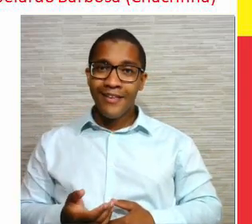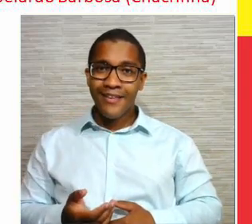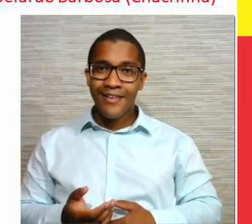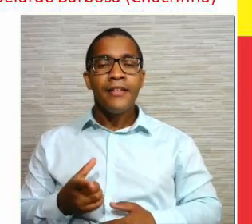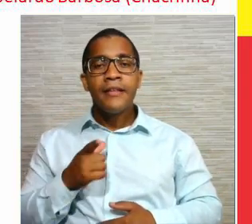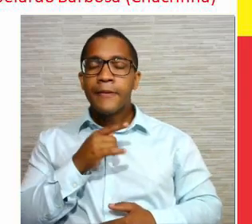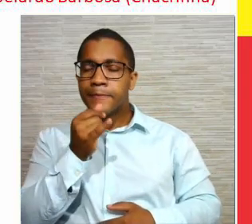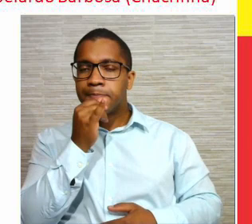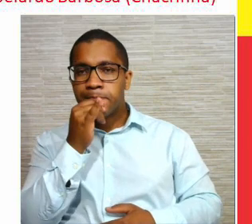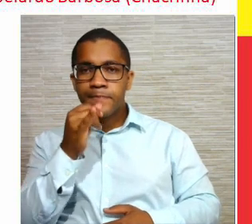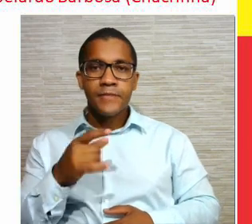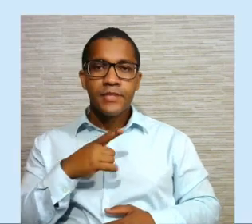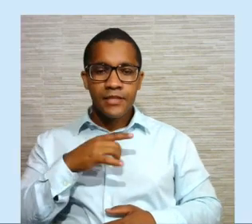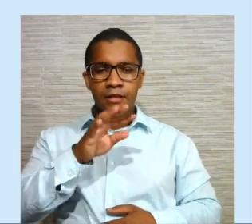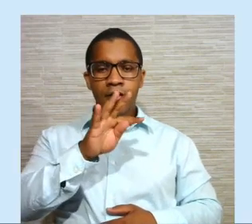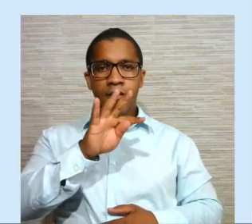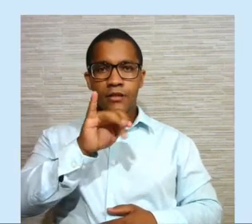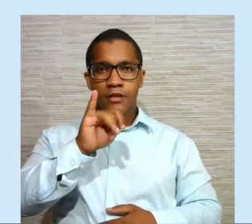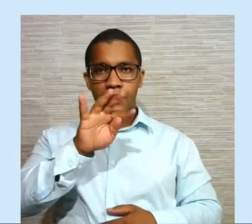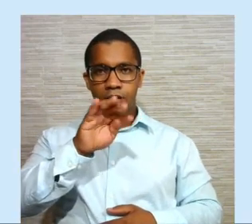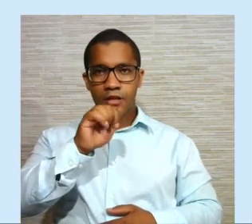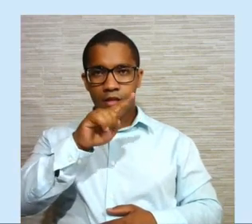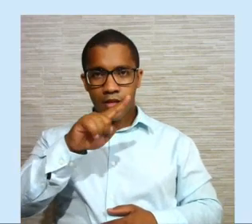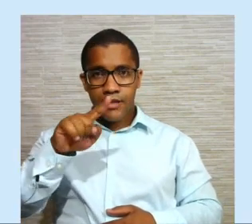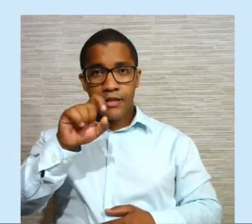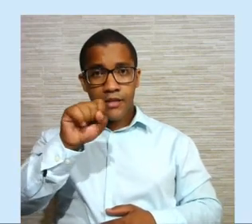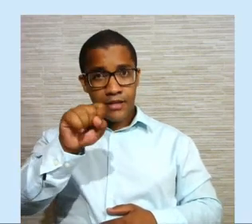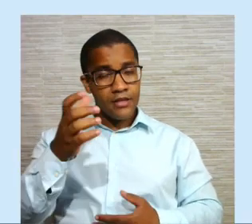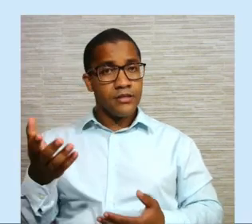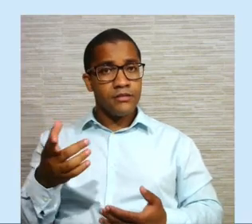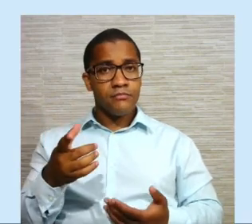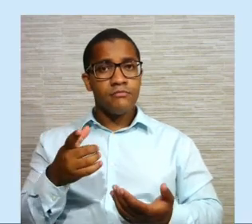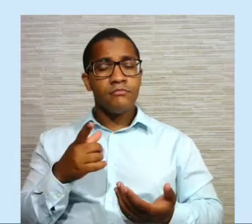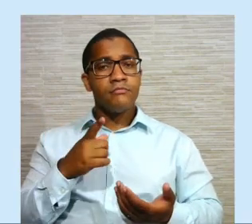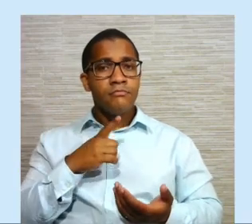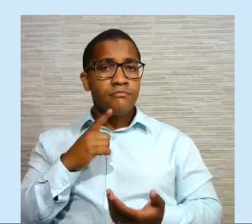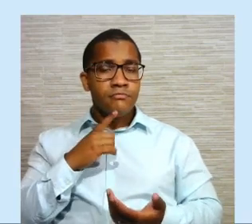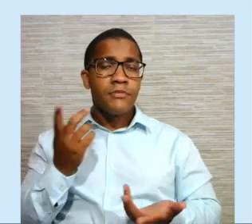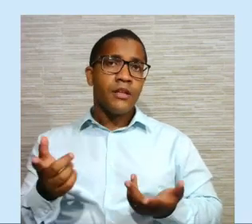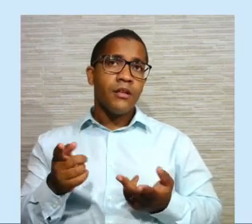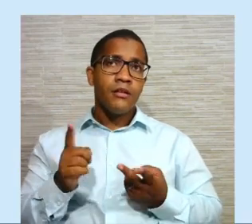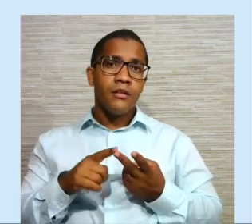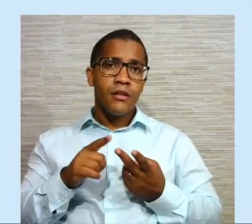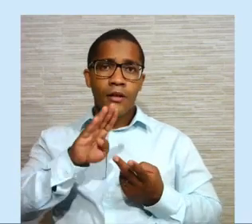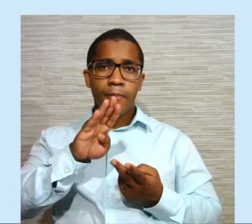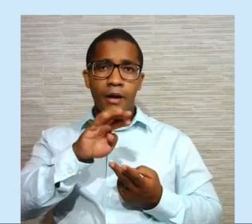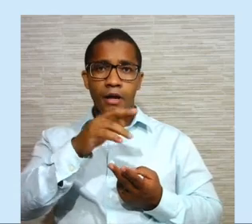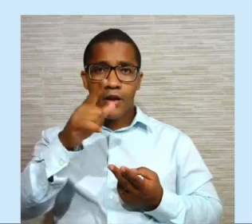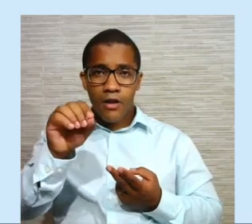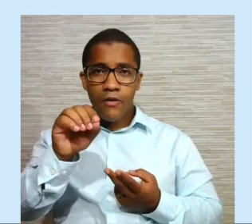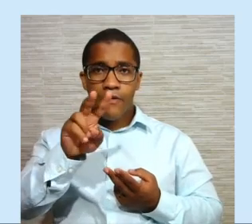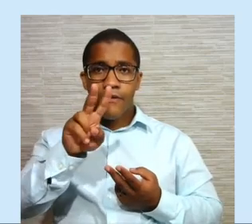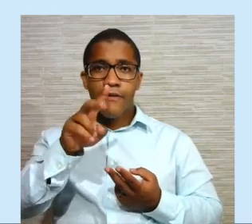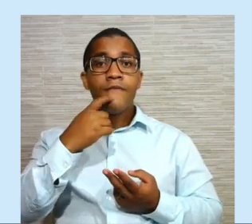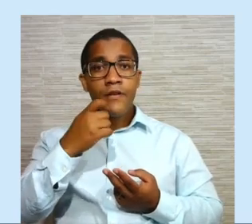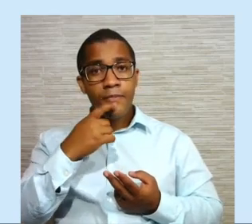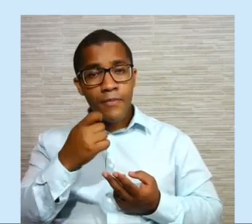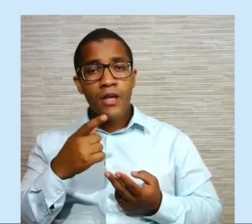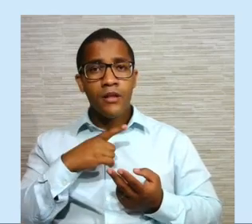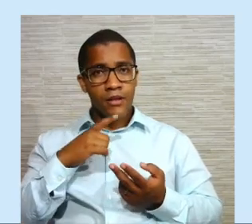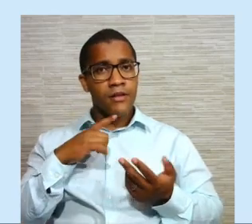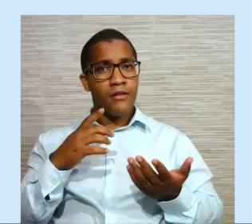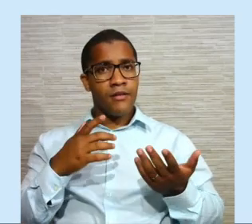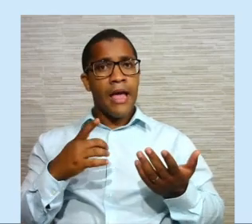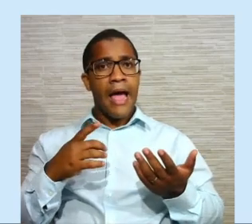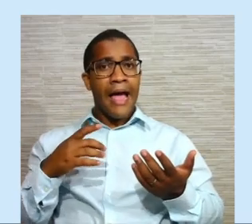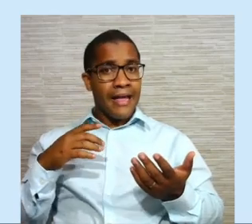tem. Surgiu Titãs, por exemplo, ainda está na ativa, né, Barão Vermelho com Cazuza, mas o Barão